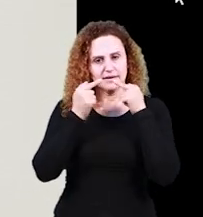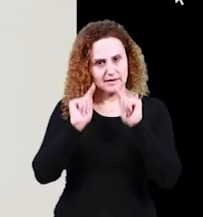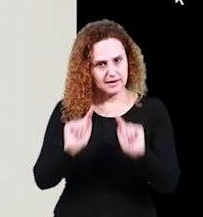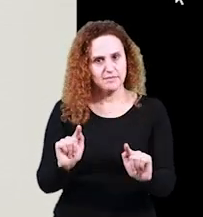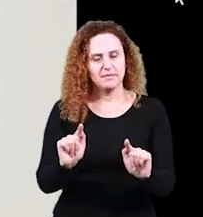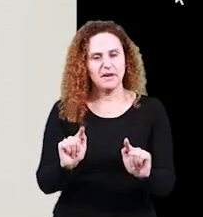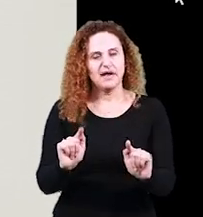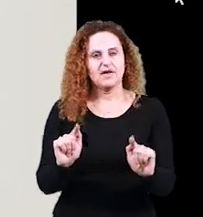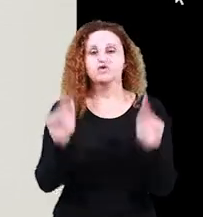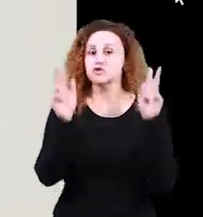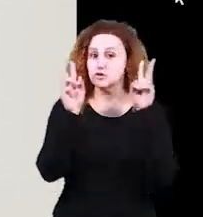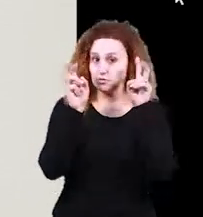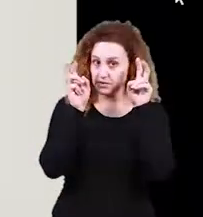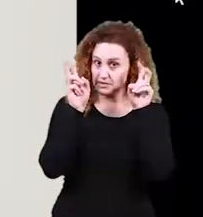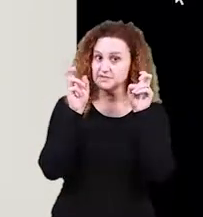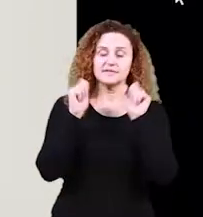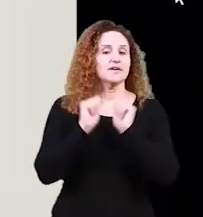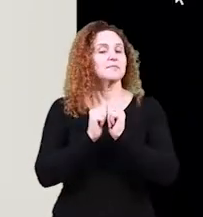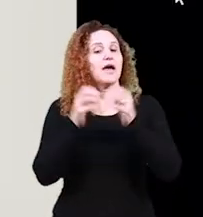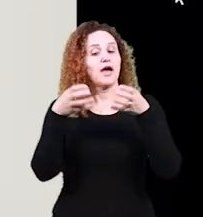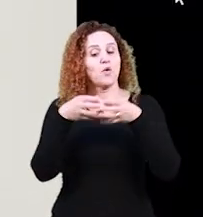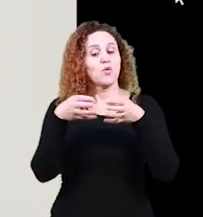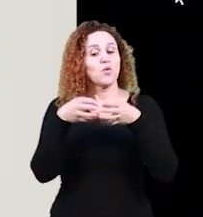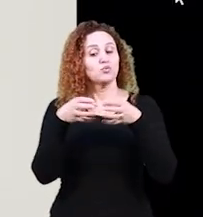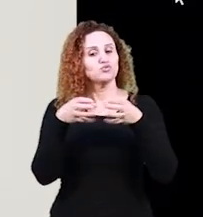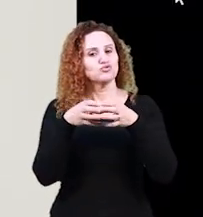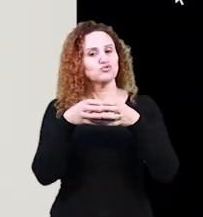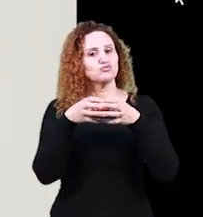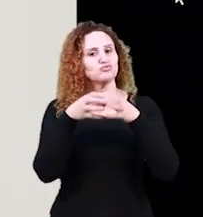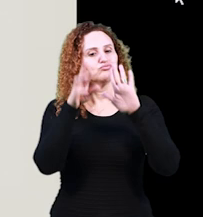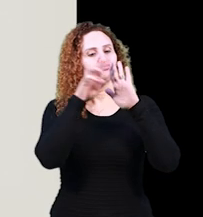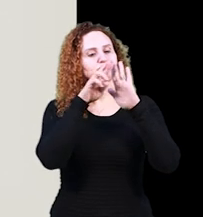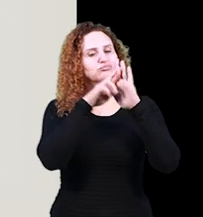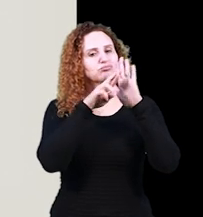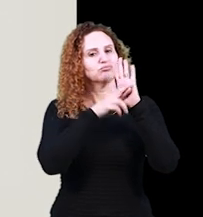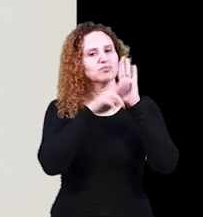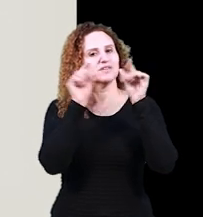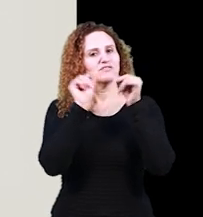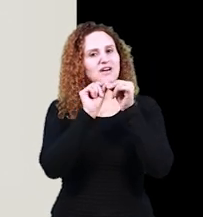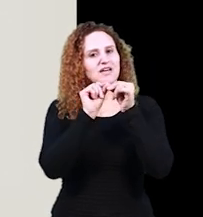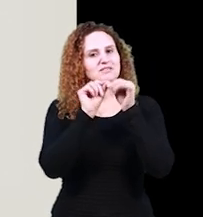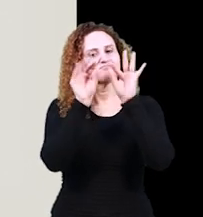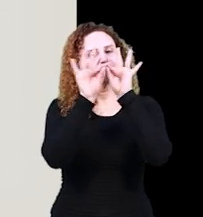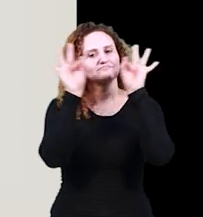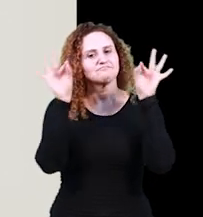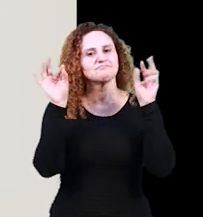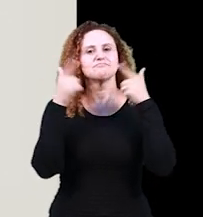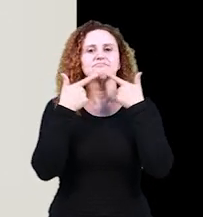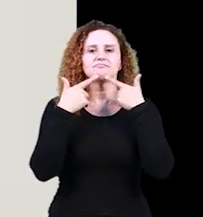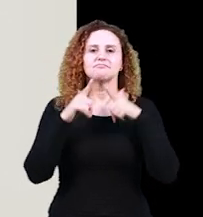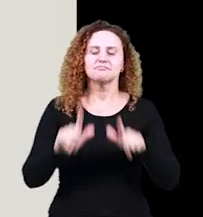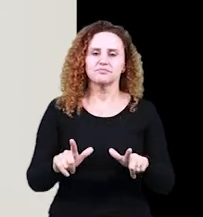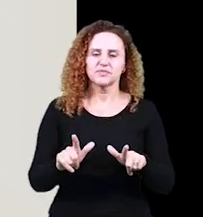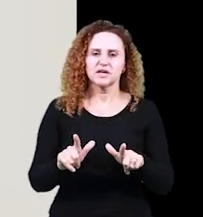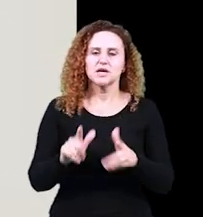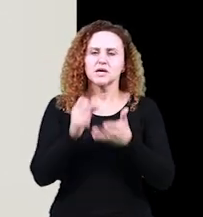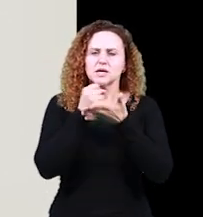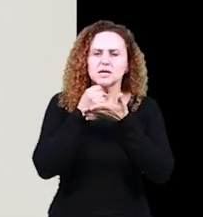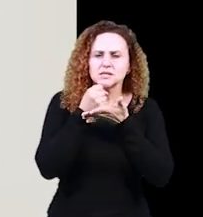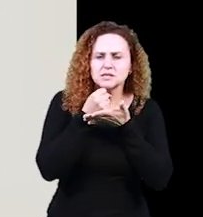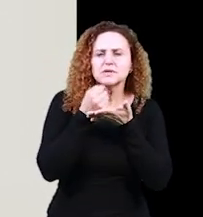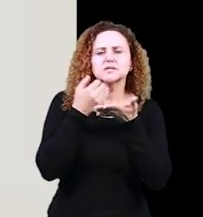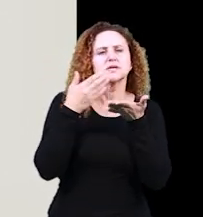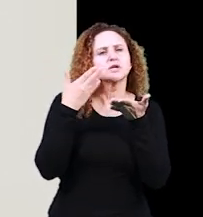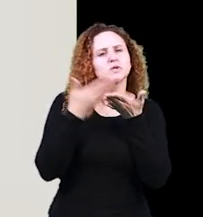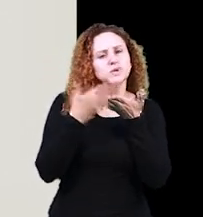a gramática para o gerativismo é um conjunto de regras que produzem as frases da língua baseando o seu